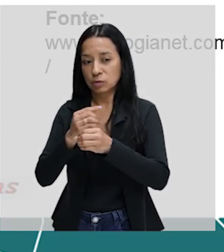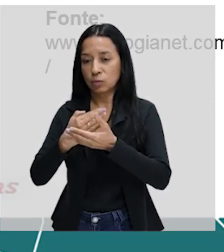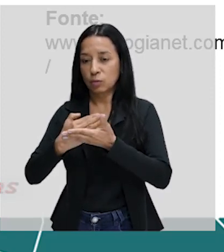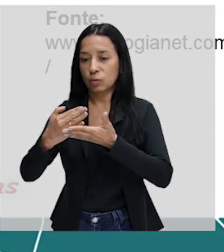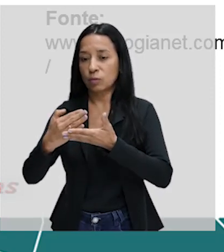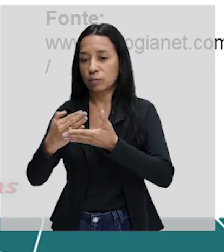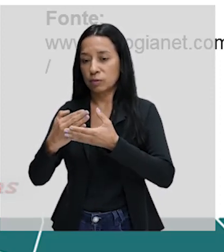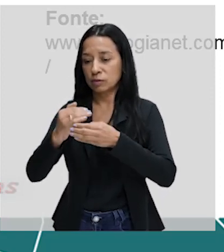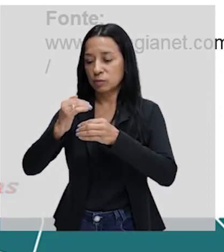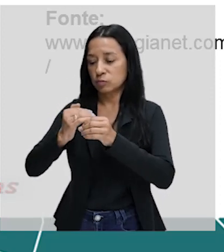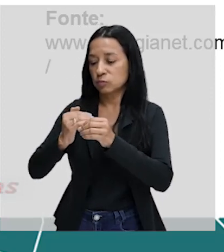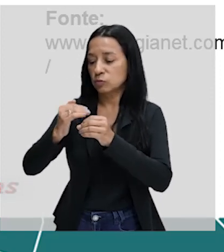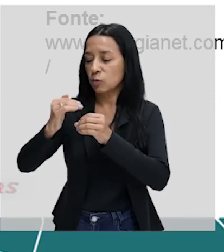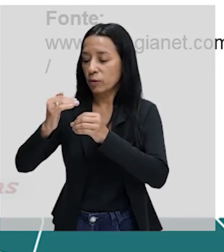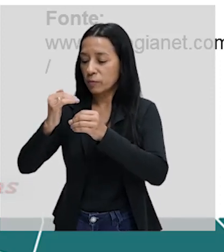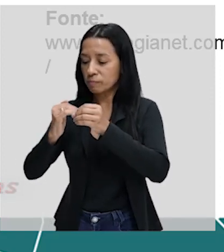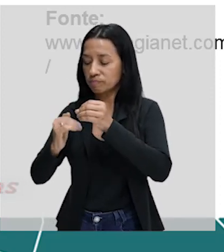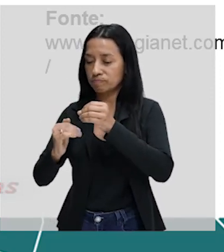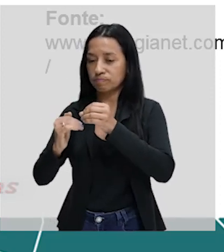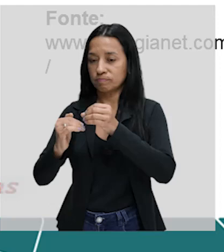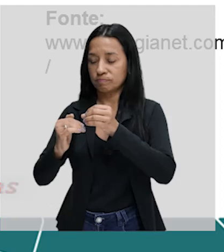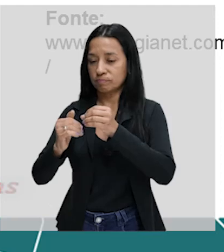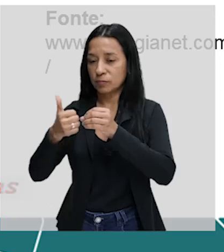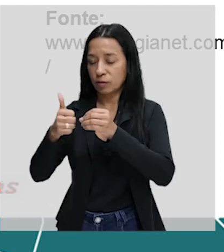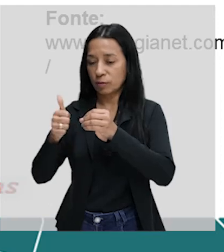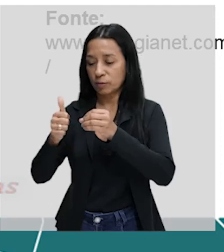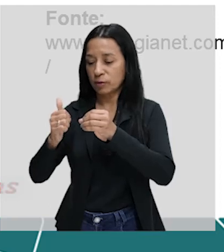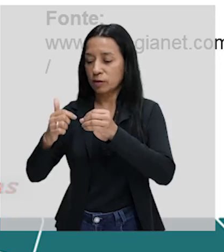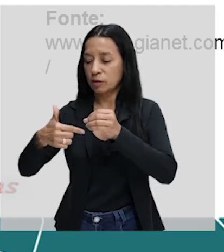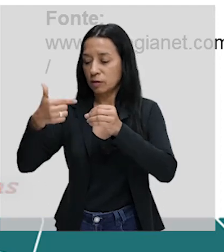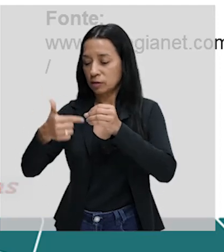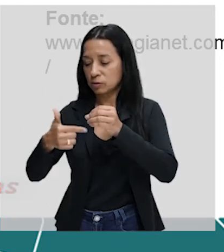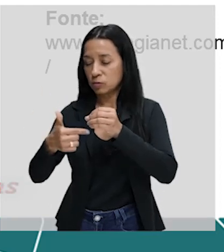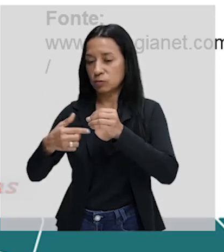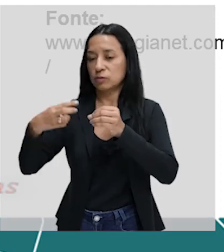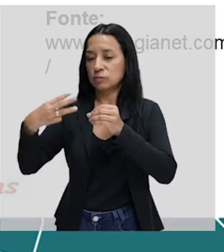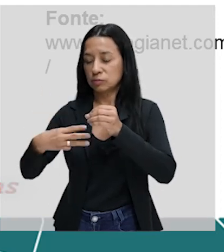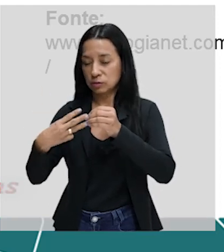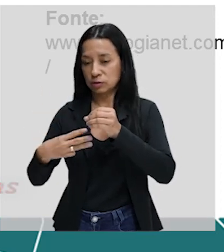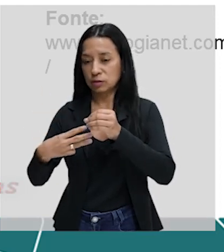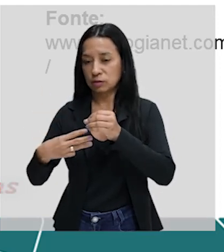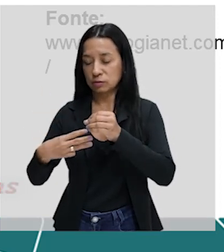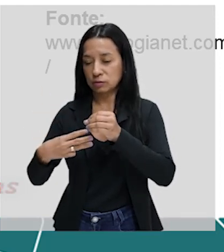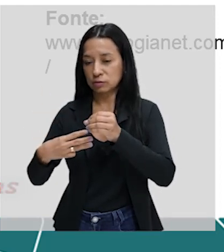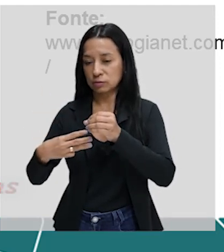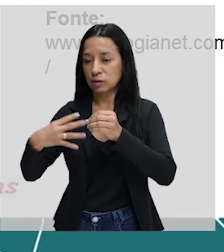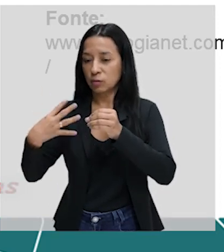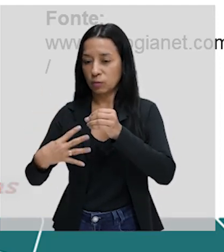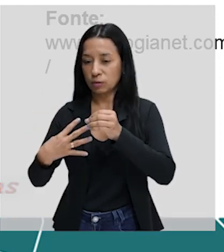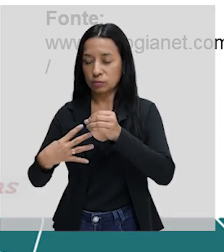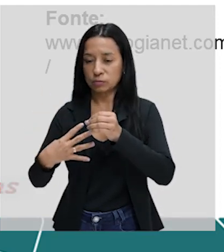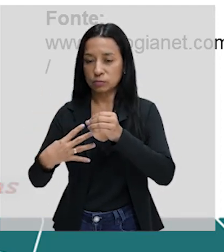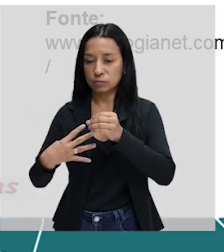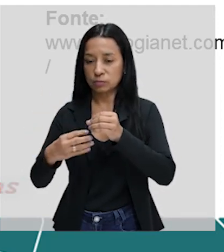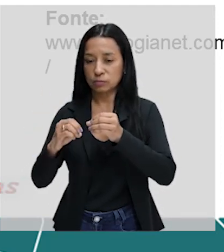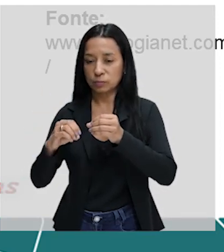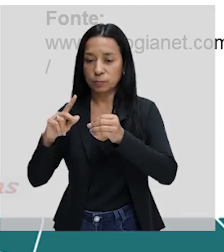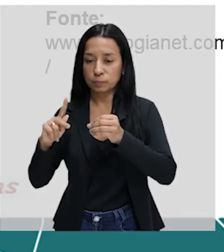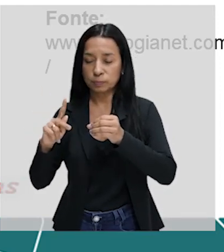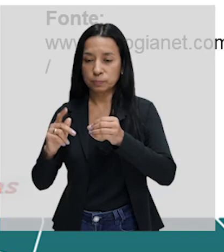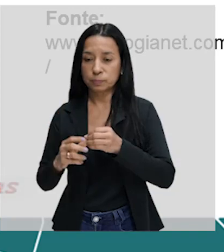por subfases, tá? Nós temos a primeira, a segunda, a terceira e a quarta fase,